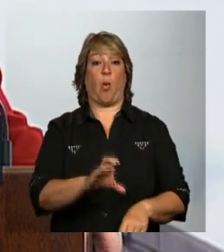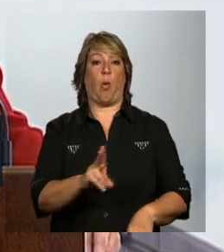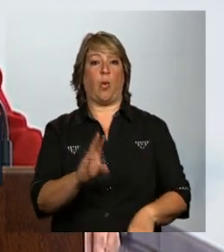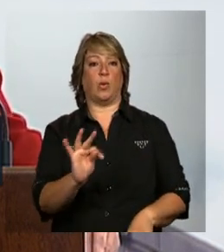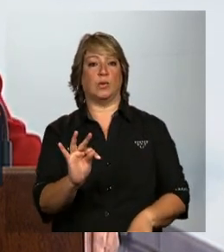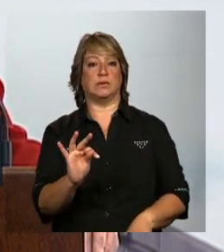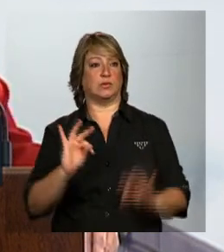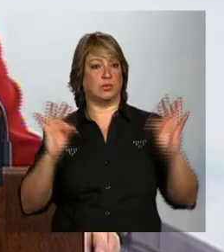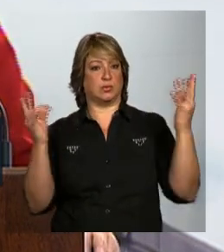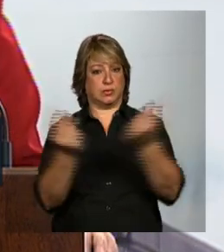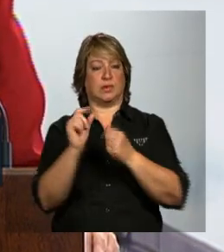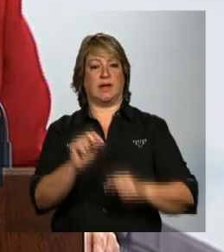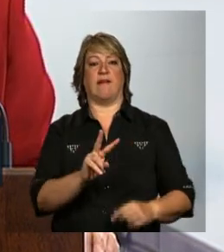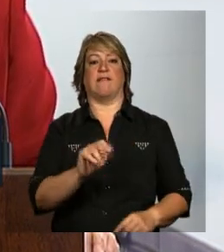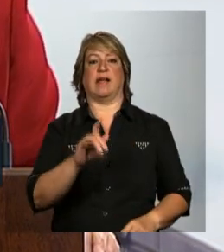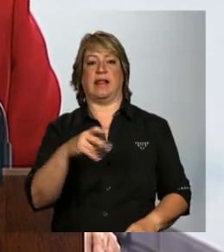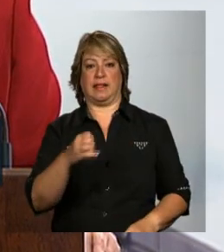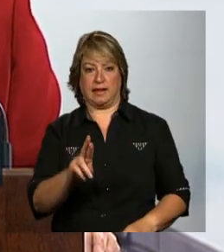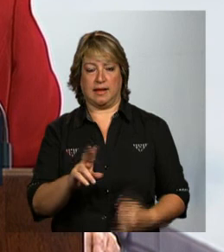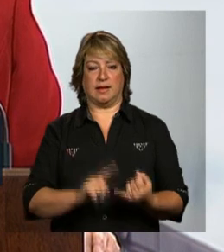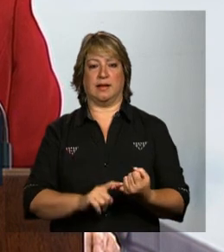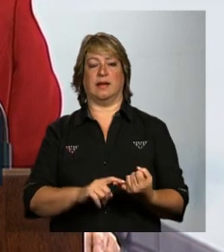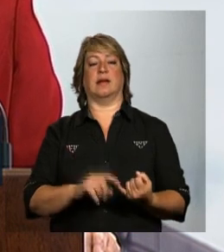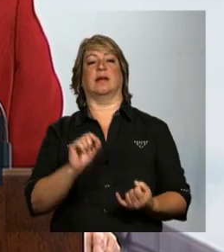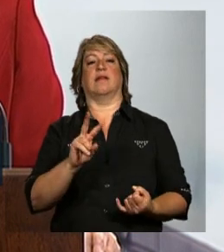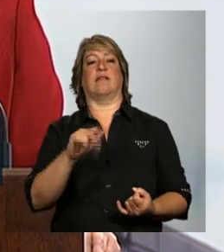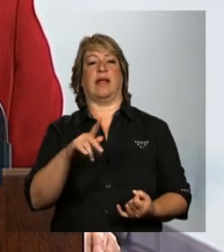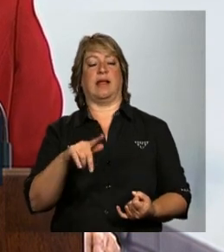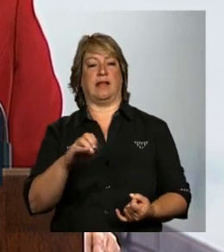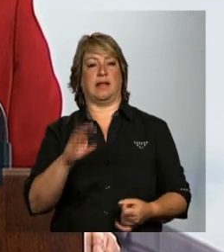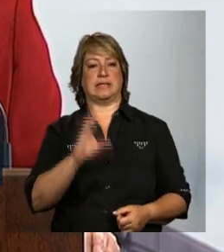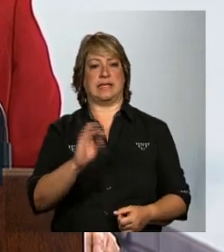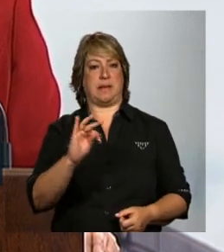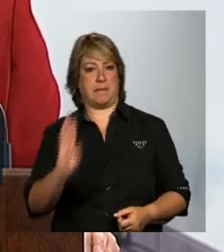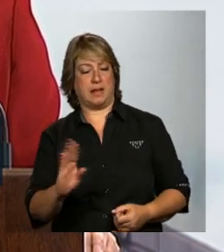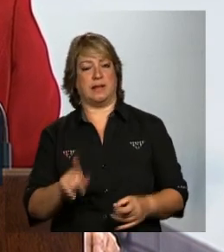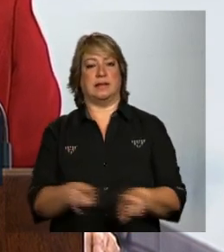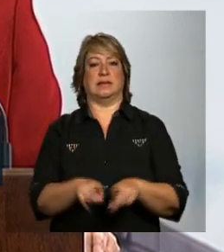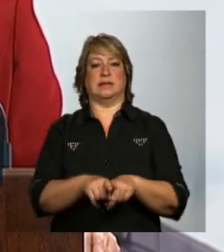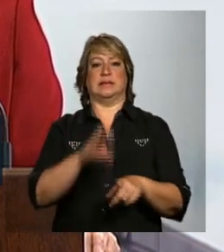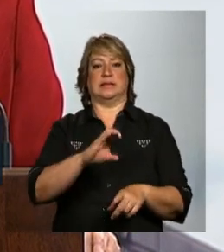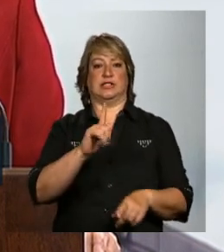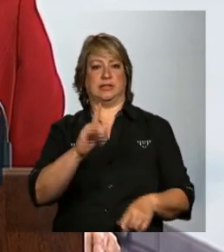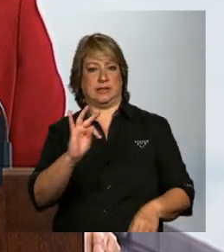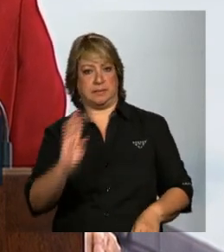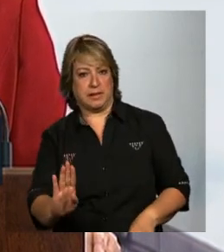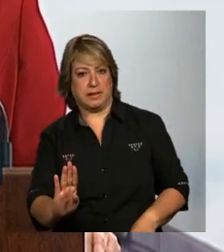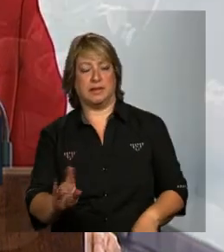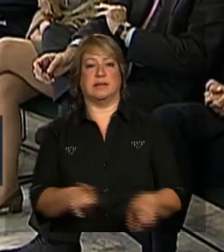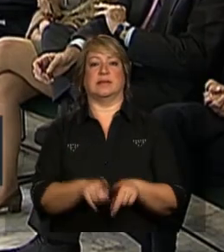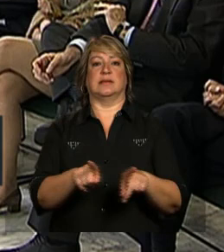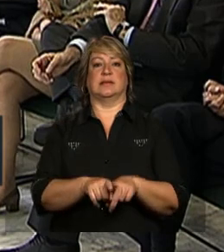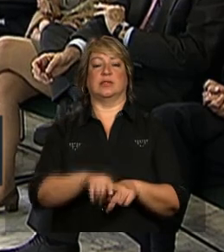sindicais Wagner Freitas a cútis Wagner Gomes da CTB Ubiraci Dantas da cgtb